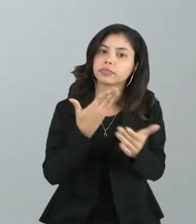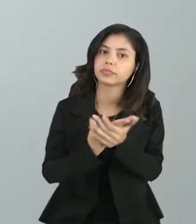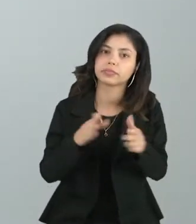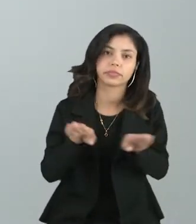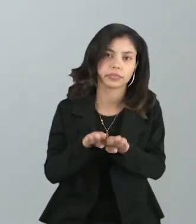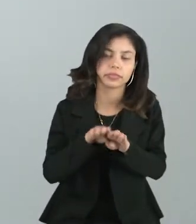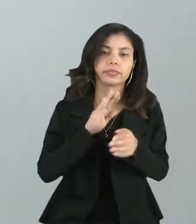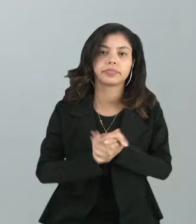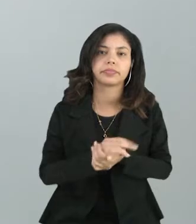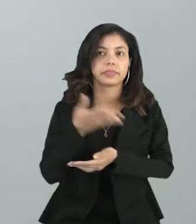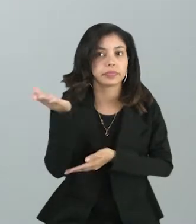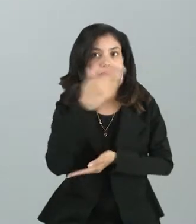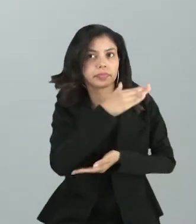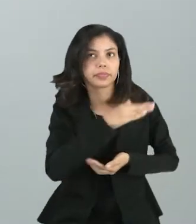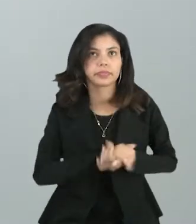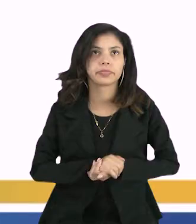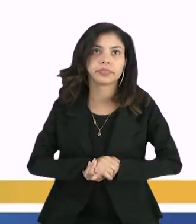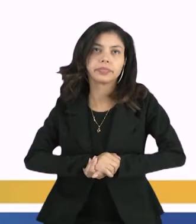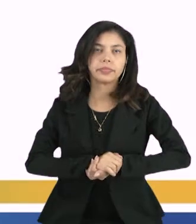também. Então vamos lá.